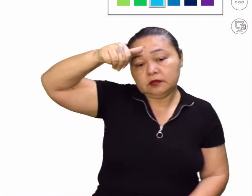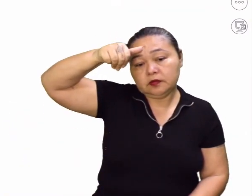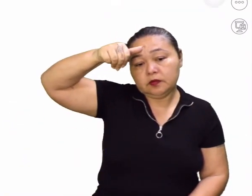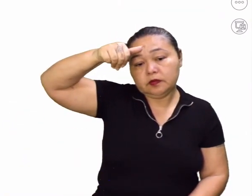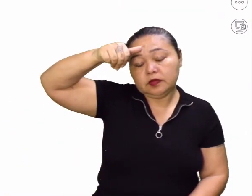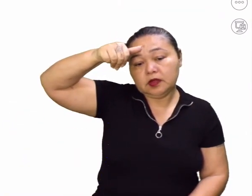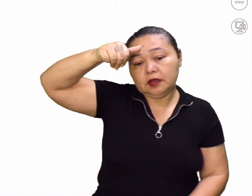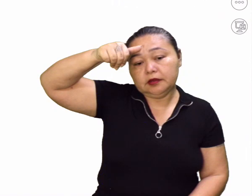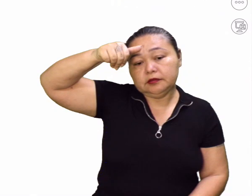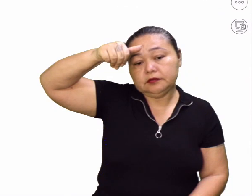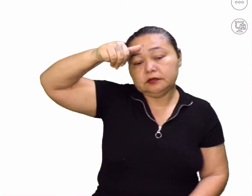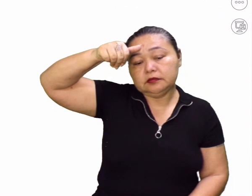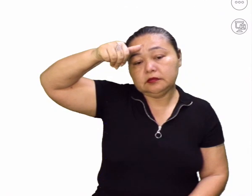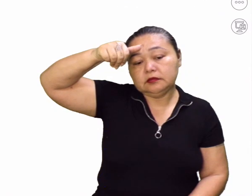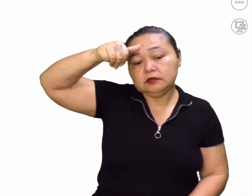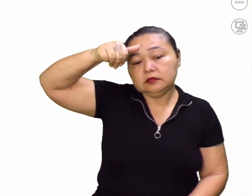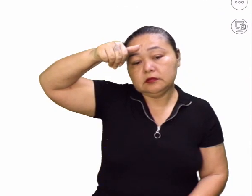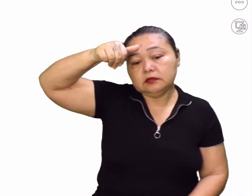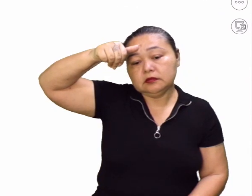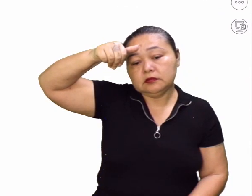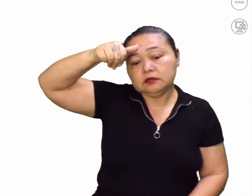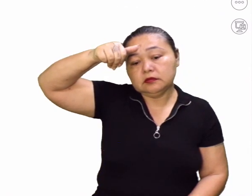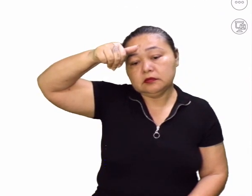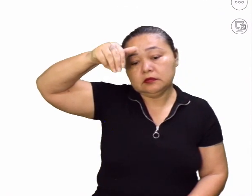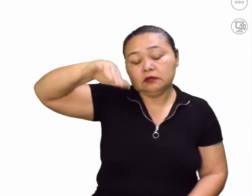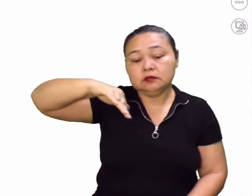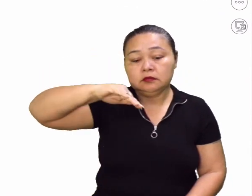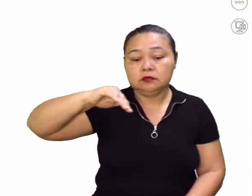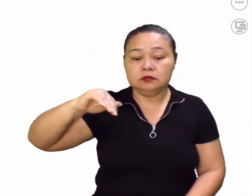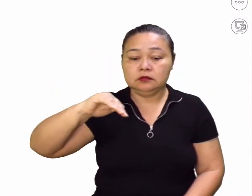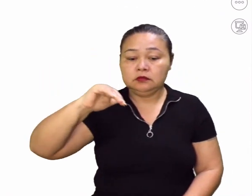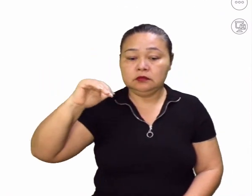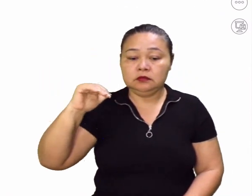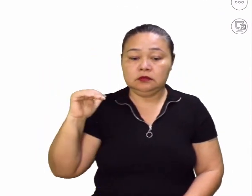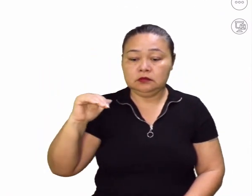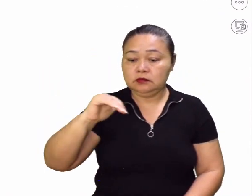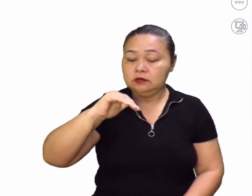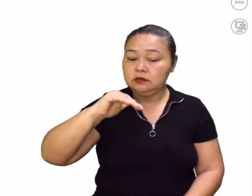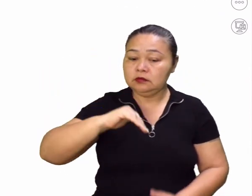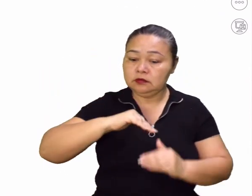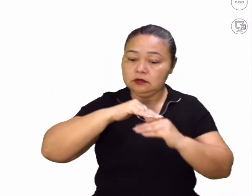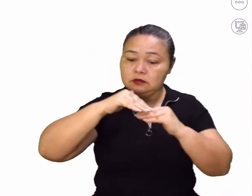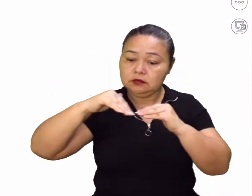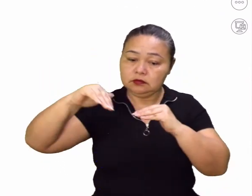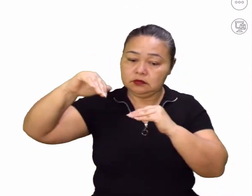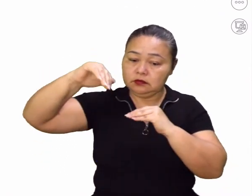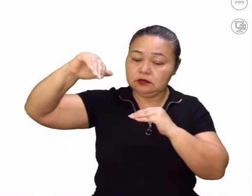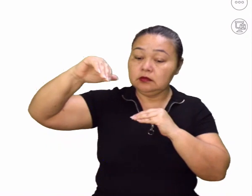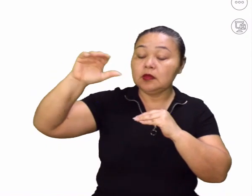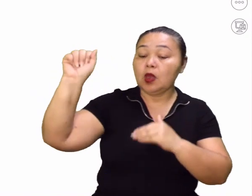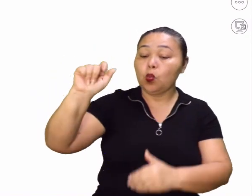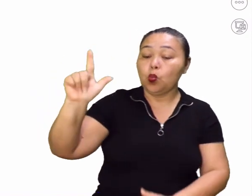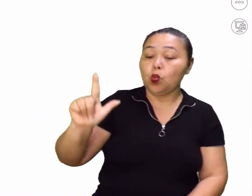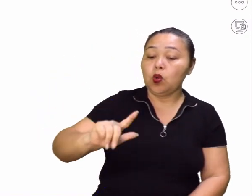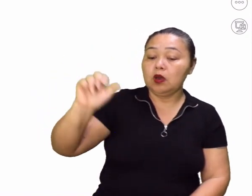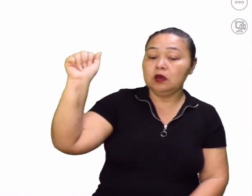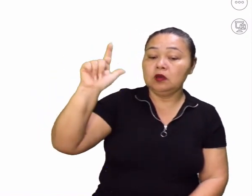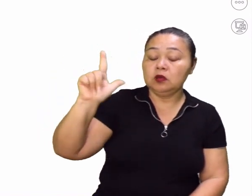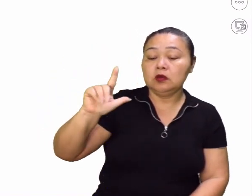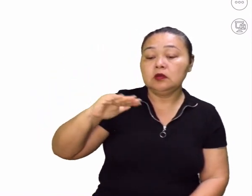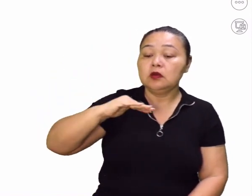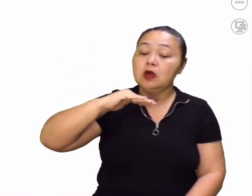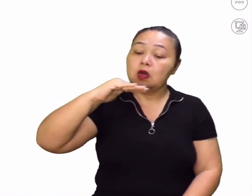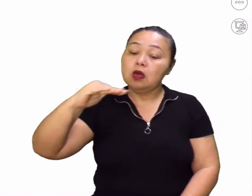um lilás. Então, olha só, esse azulzinho acompanha toda a costa brasileira. Beleza? Porque ele está no nível do mar. O nível do mar